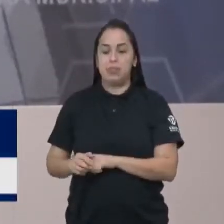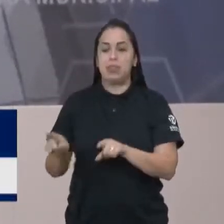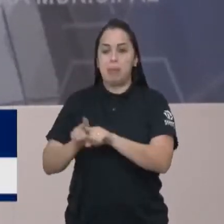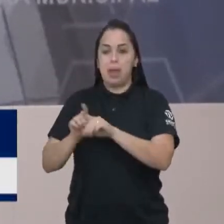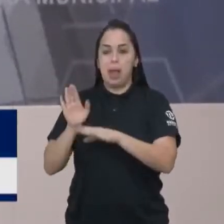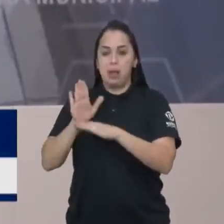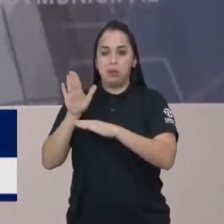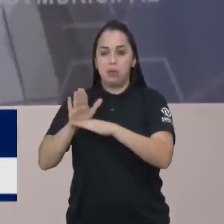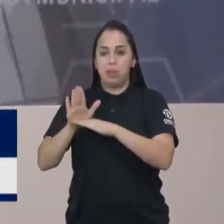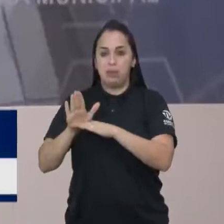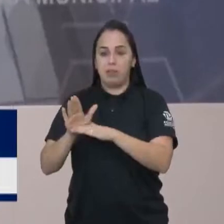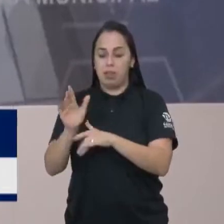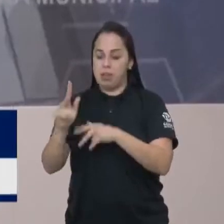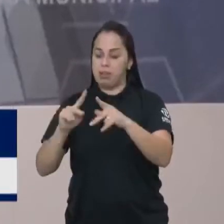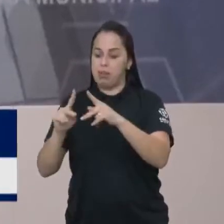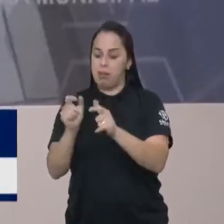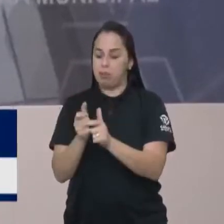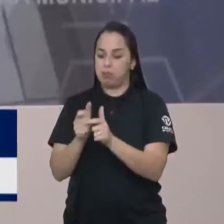cidade,